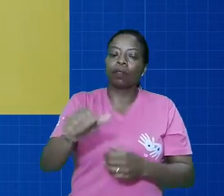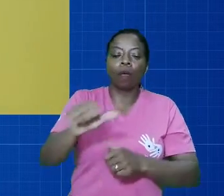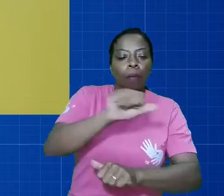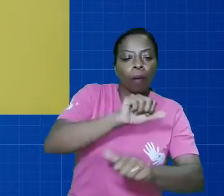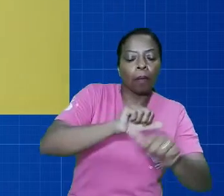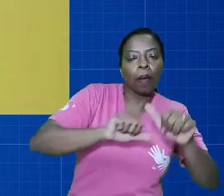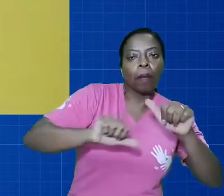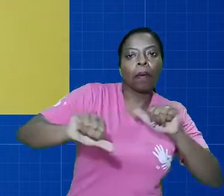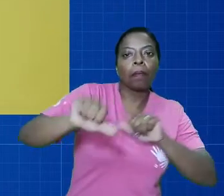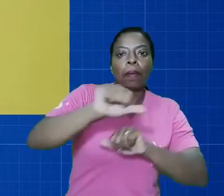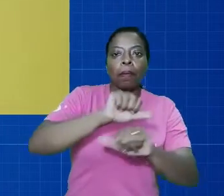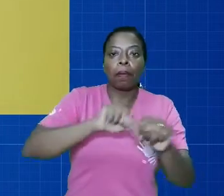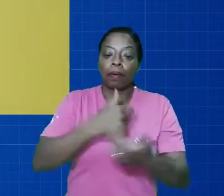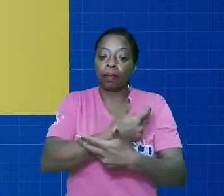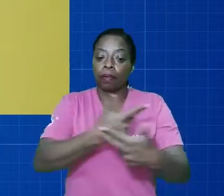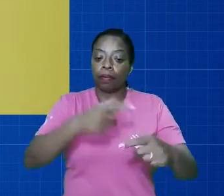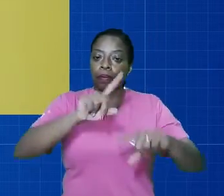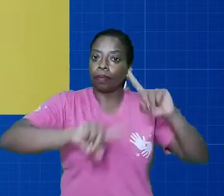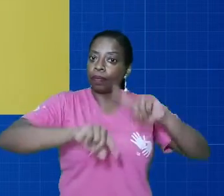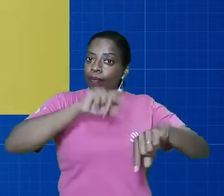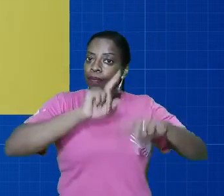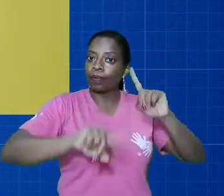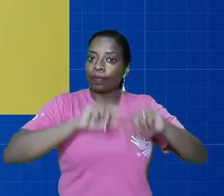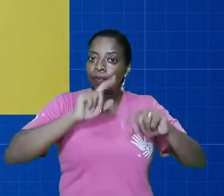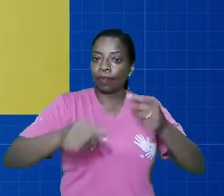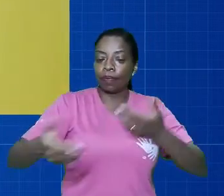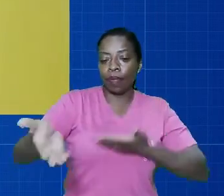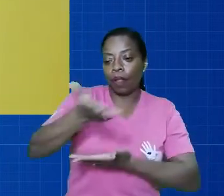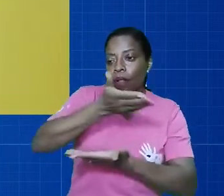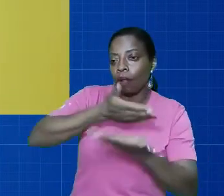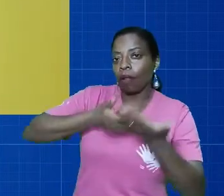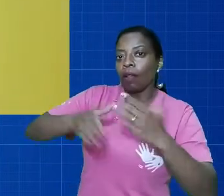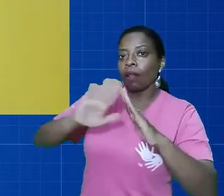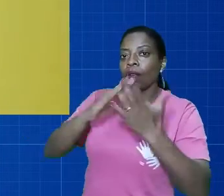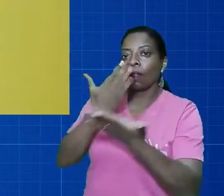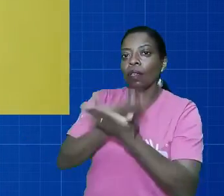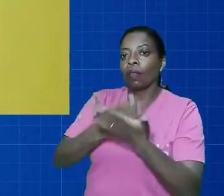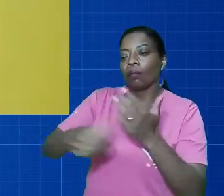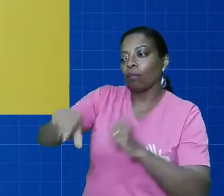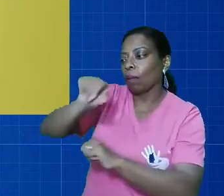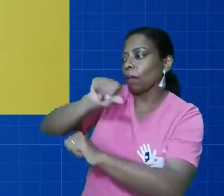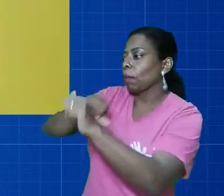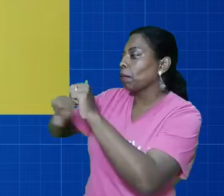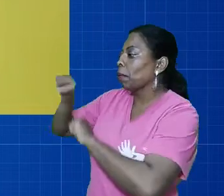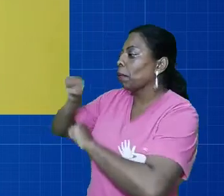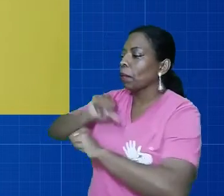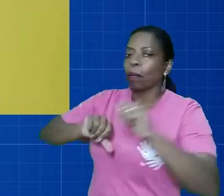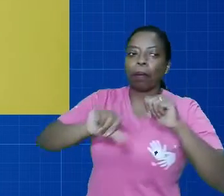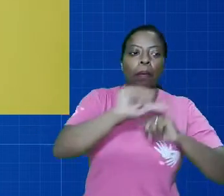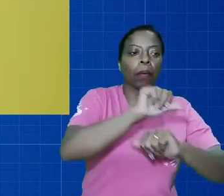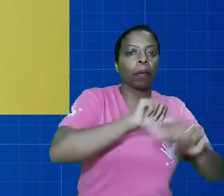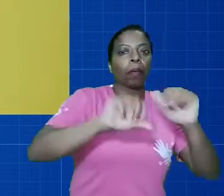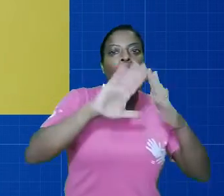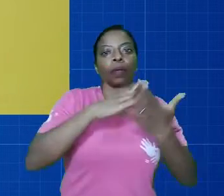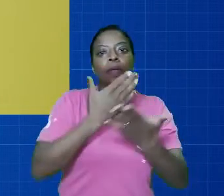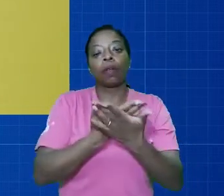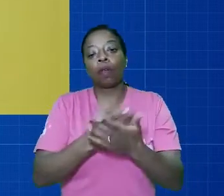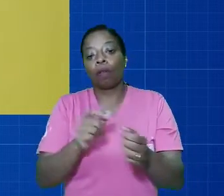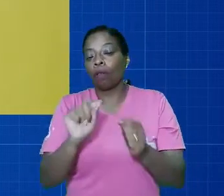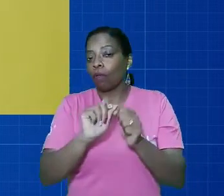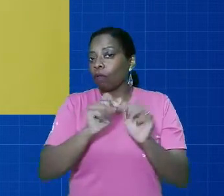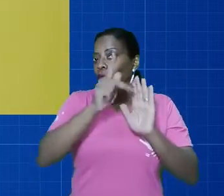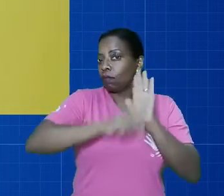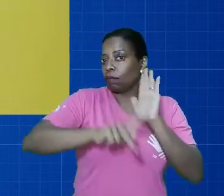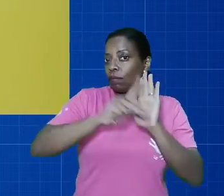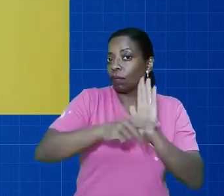da oficina entre as escolas. E a gente fez um projeto para quatro escolas, né? E